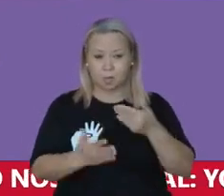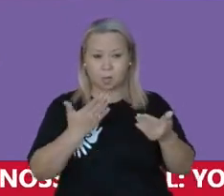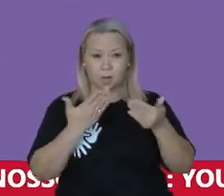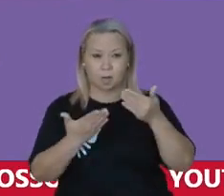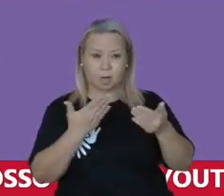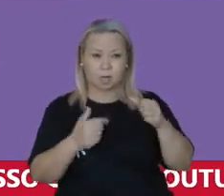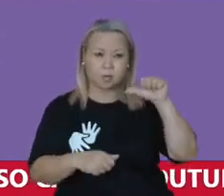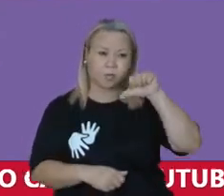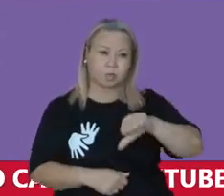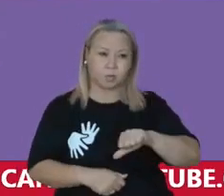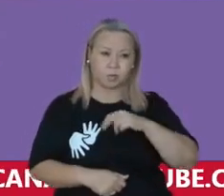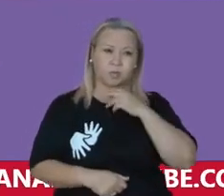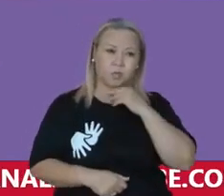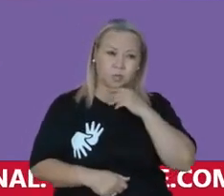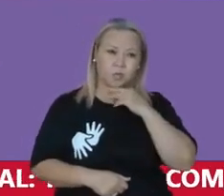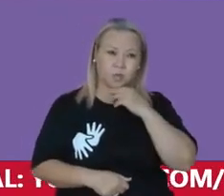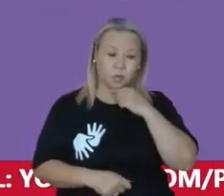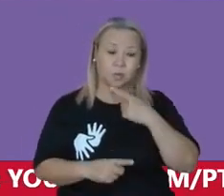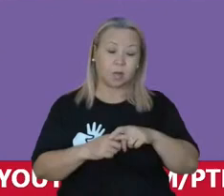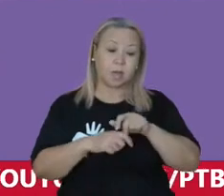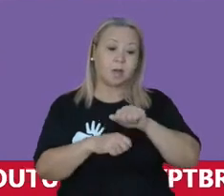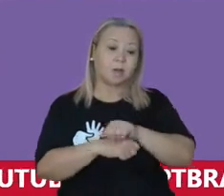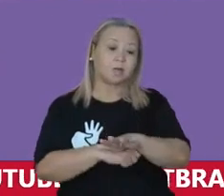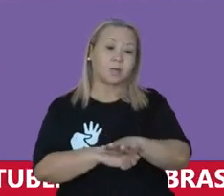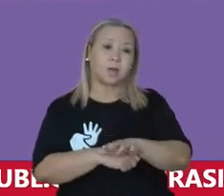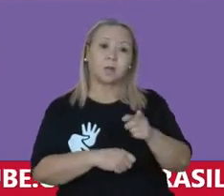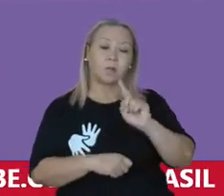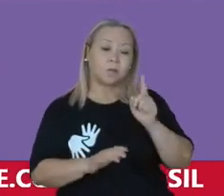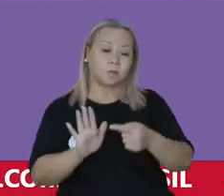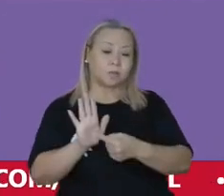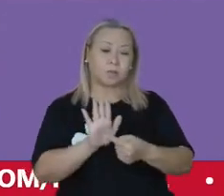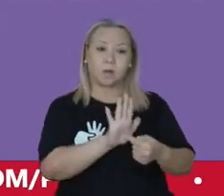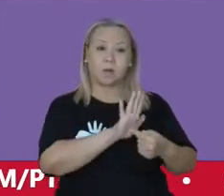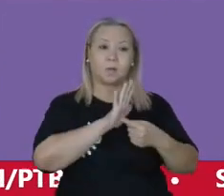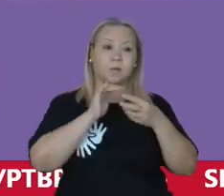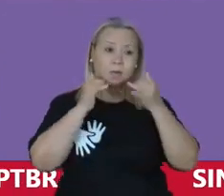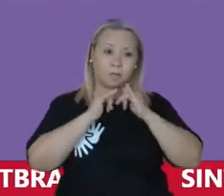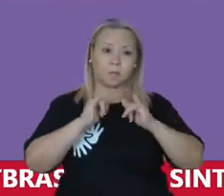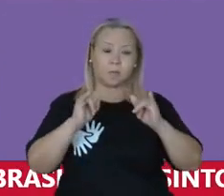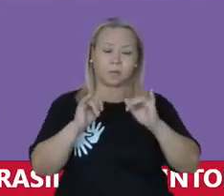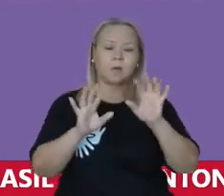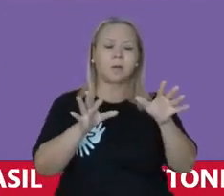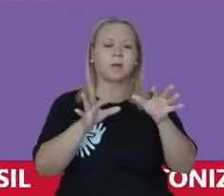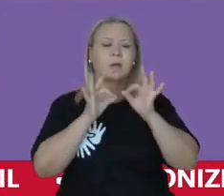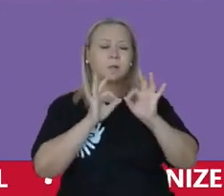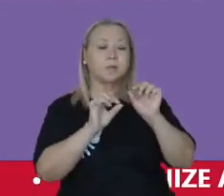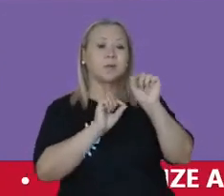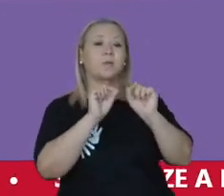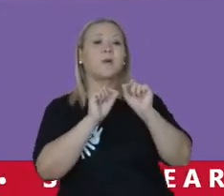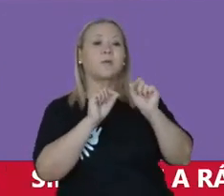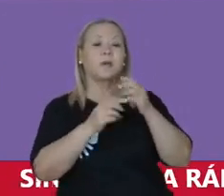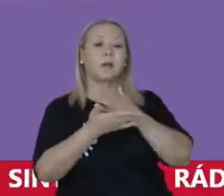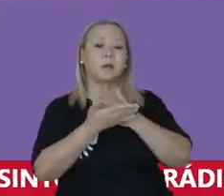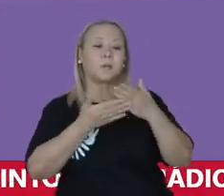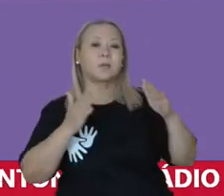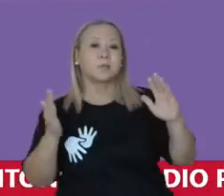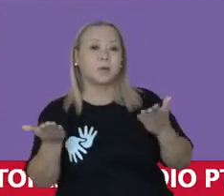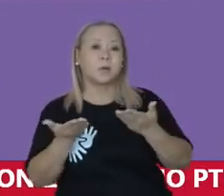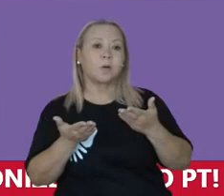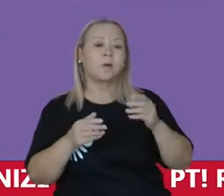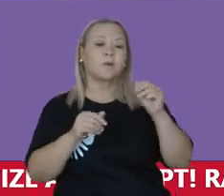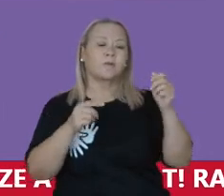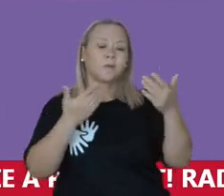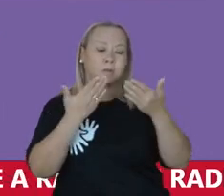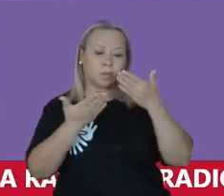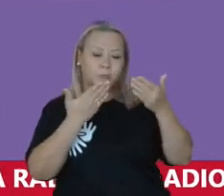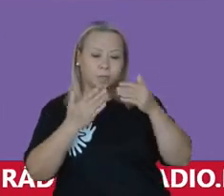ruim, porque a gente faz essa análise a partir de um indicador que não vai captar a informação. Então, o que a gente observou? Que a partir de agora, quando for fazer análise